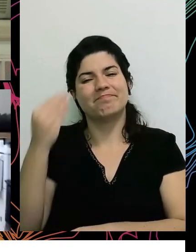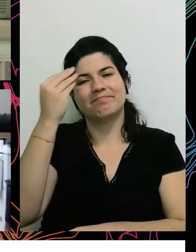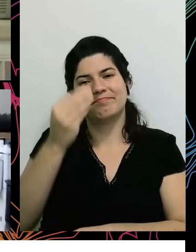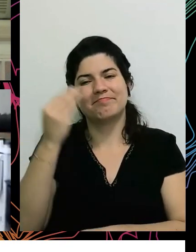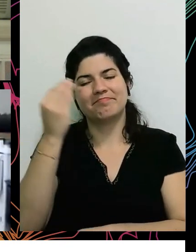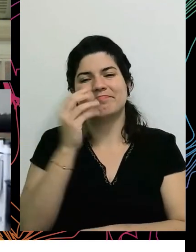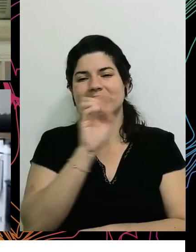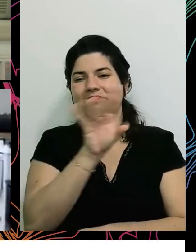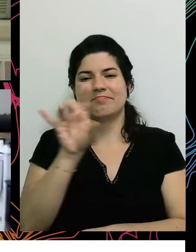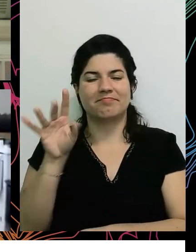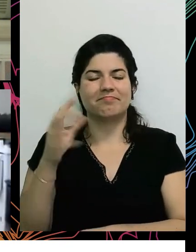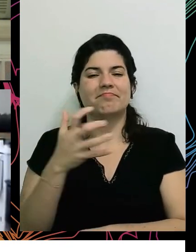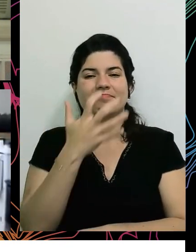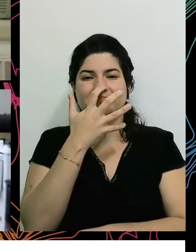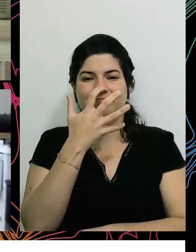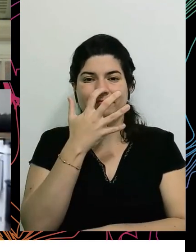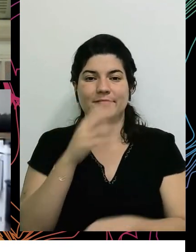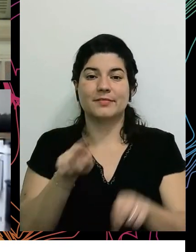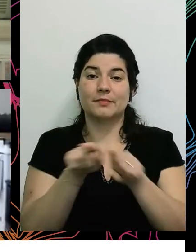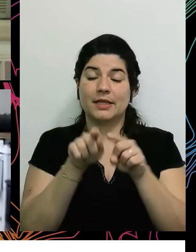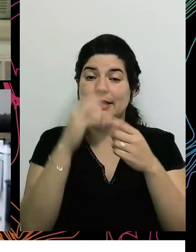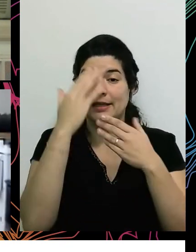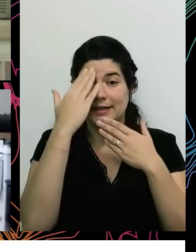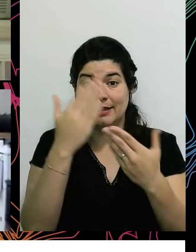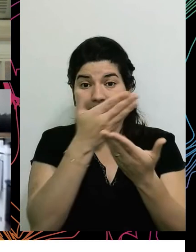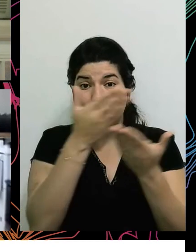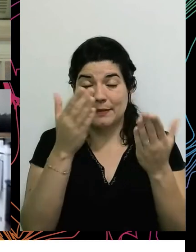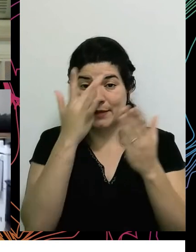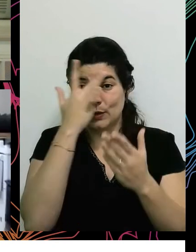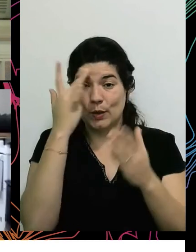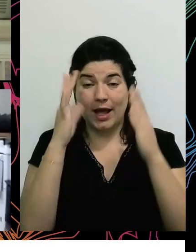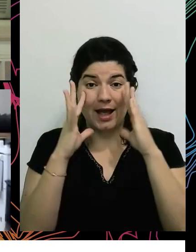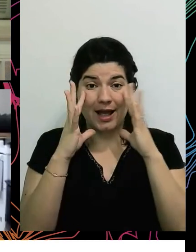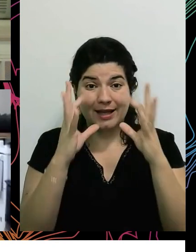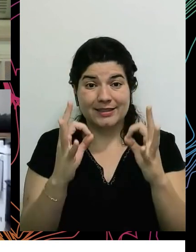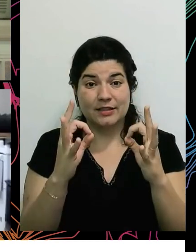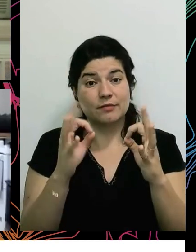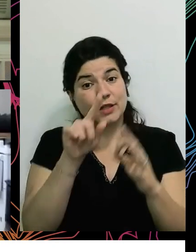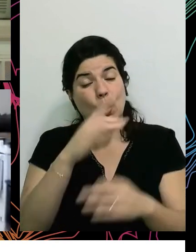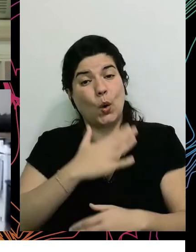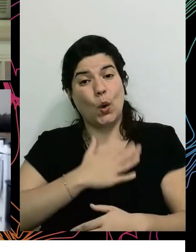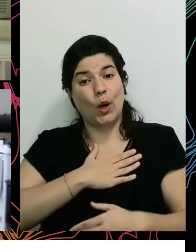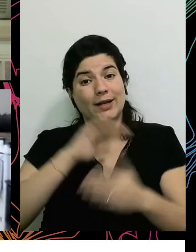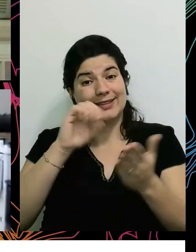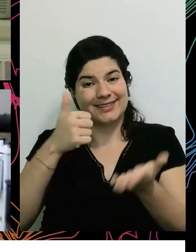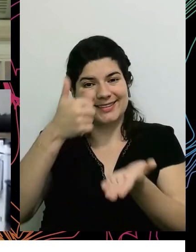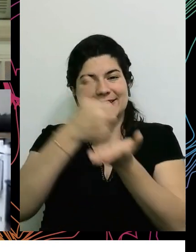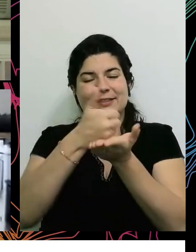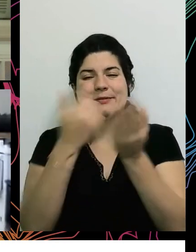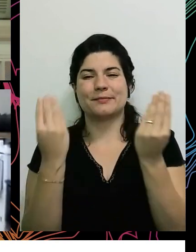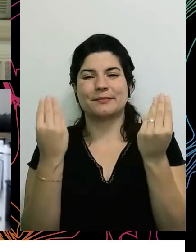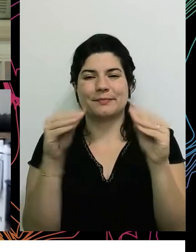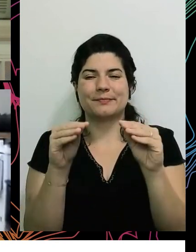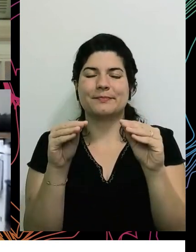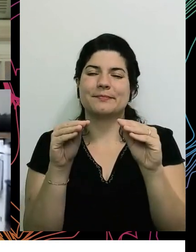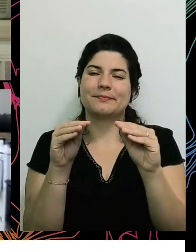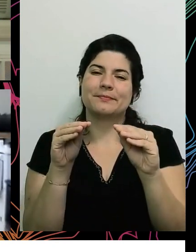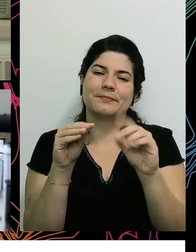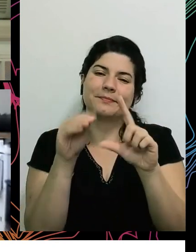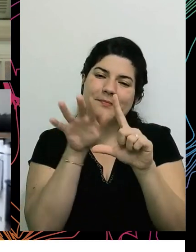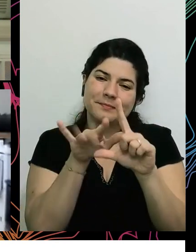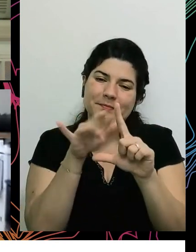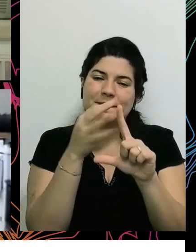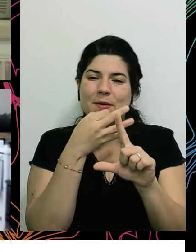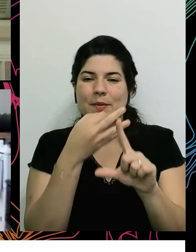cada uma, agradecendo ao público que nos assiste, e se vocês gostaram, deixe um comentário, um like. O